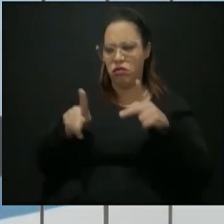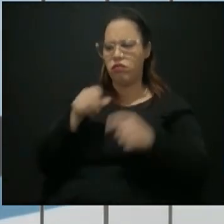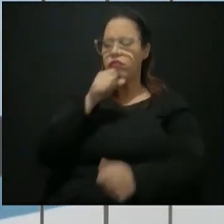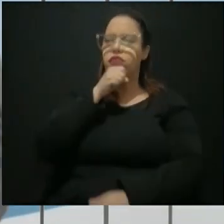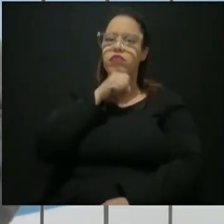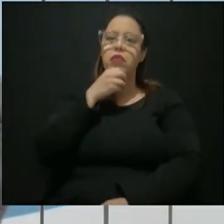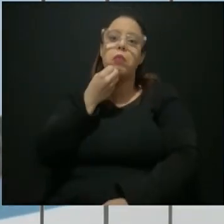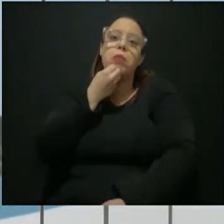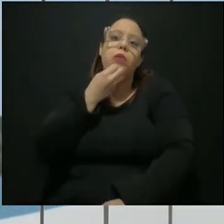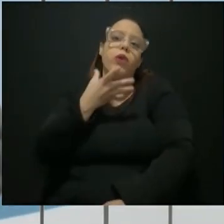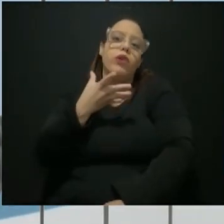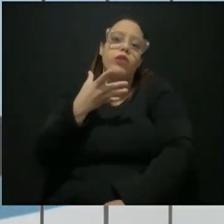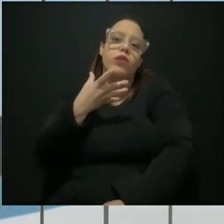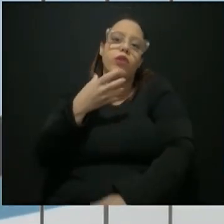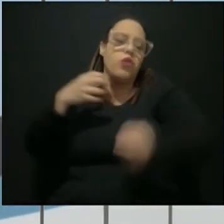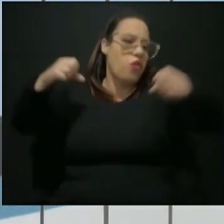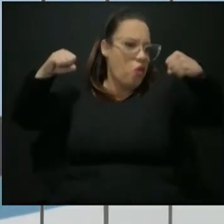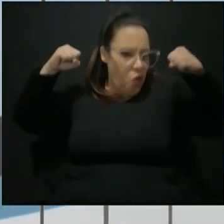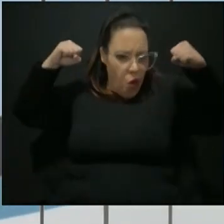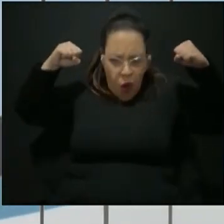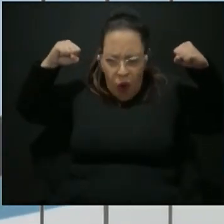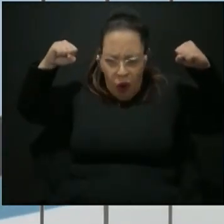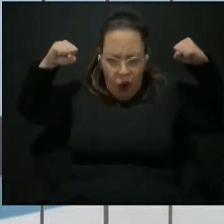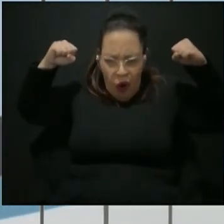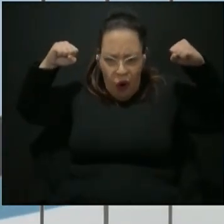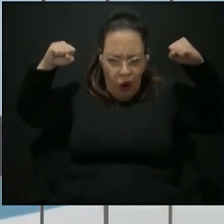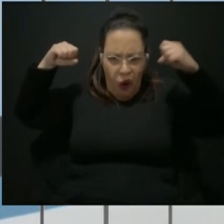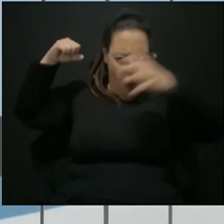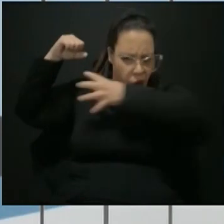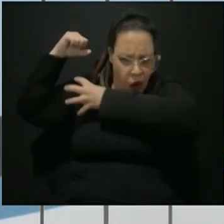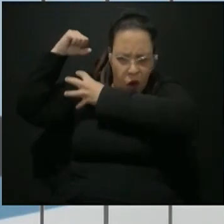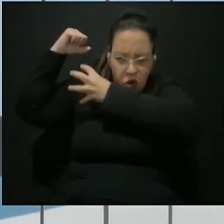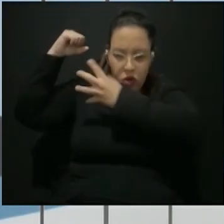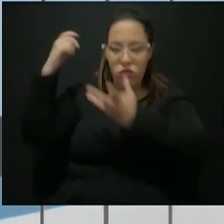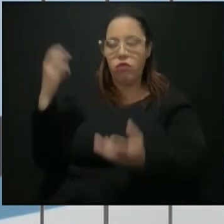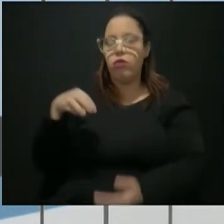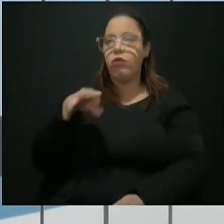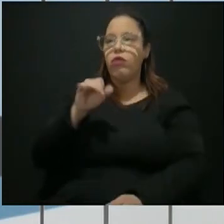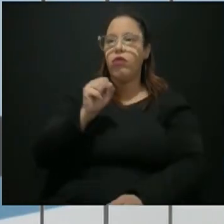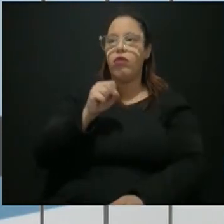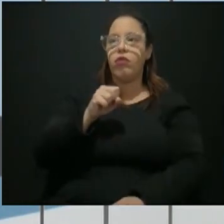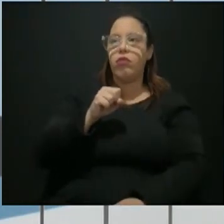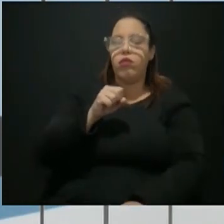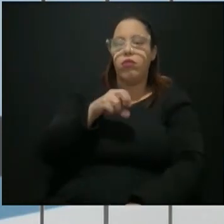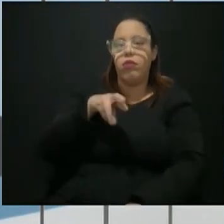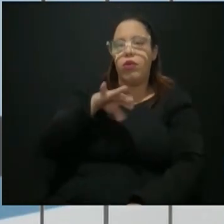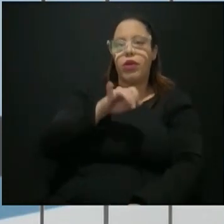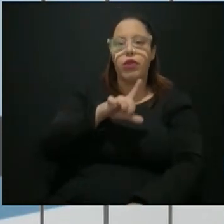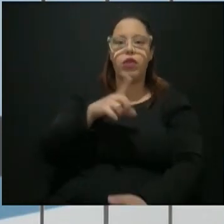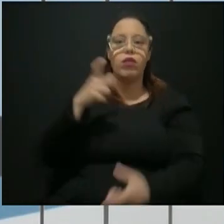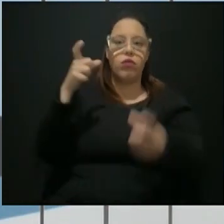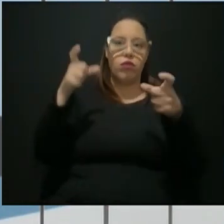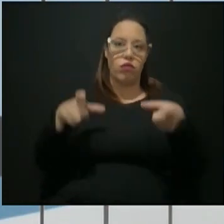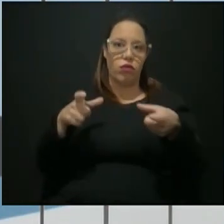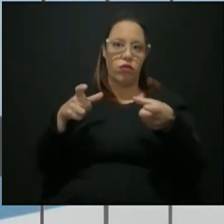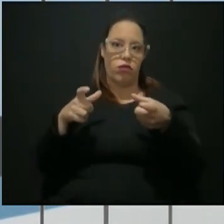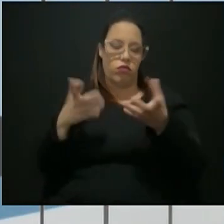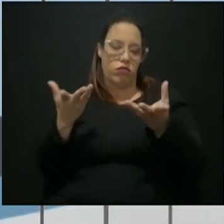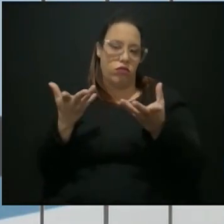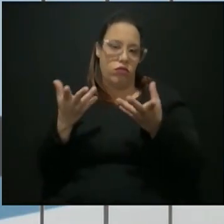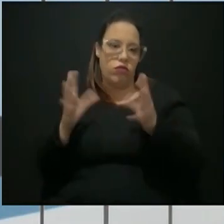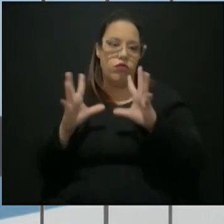que eram fisiculturistas, que tinham muita massa muscular, né? O padrão mais conhecido internacionalmente é o